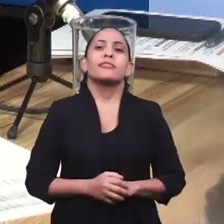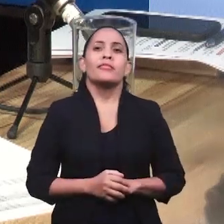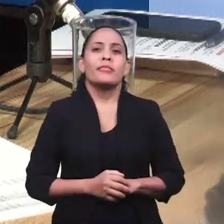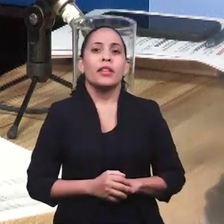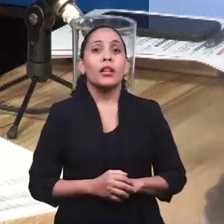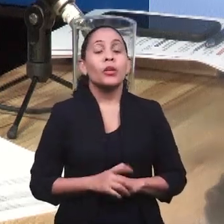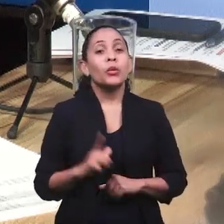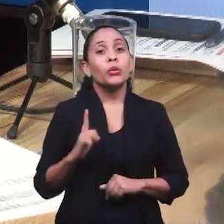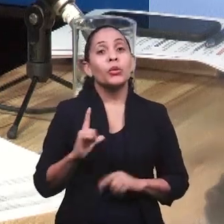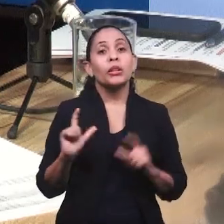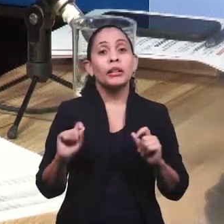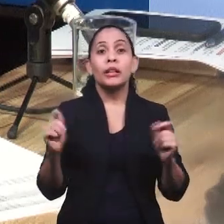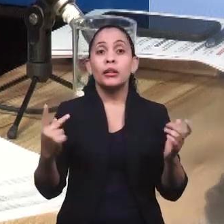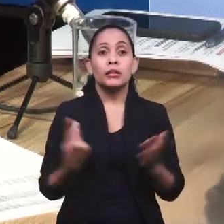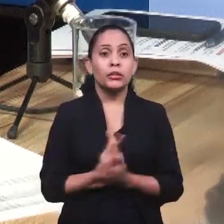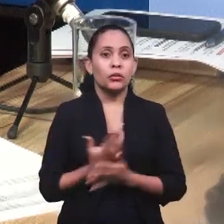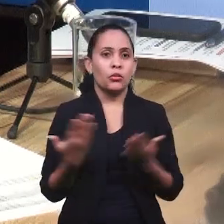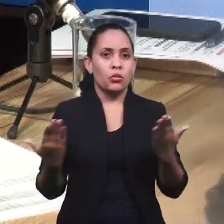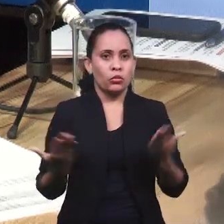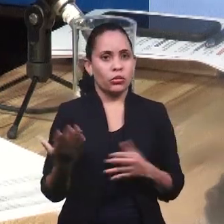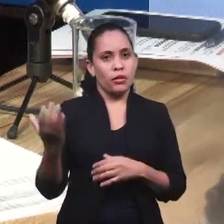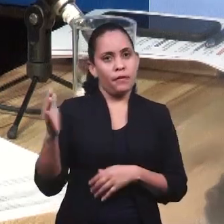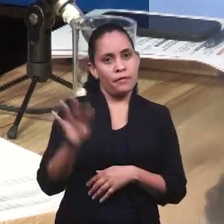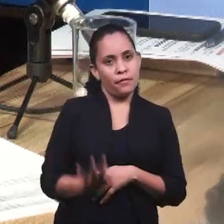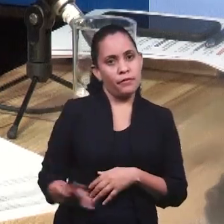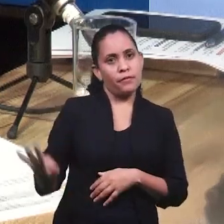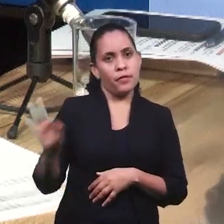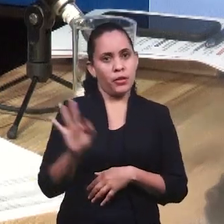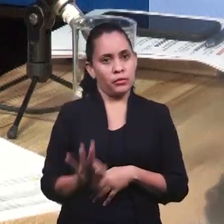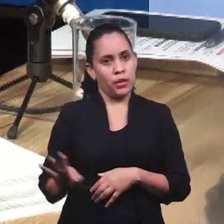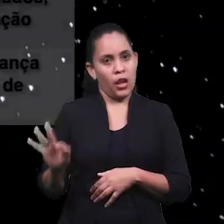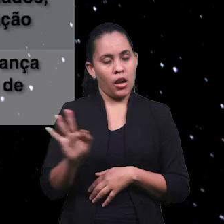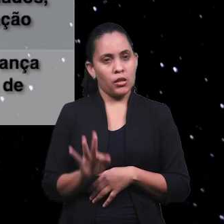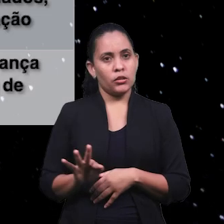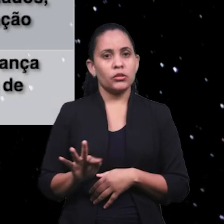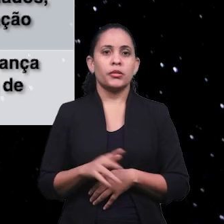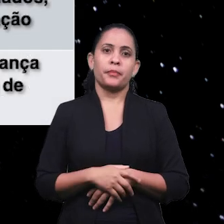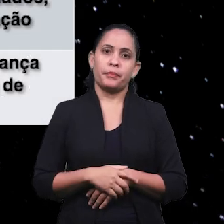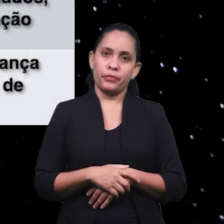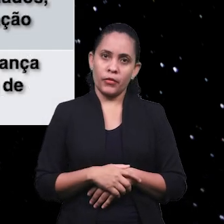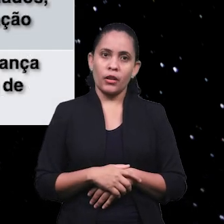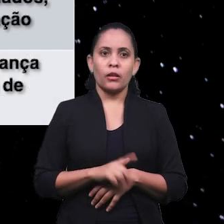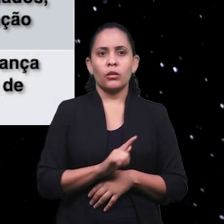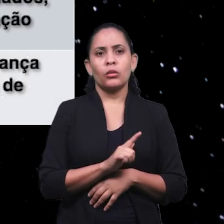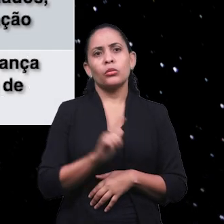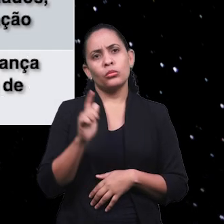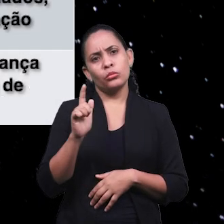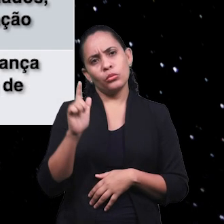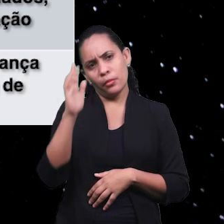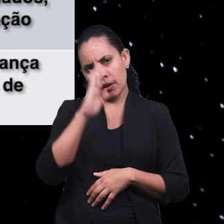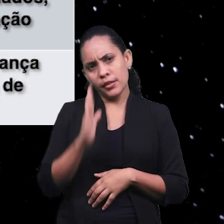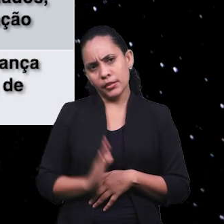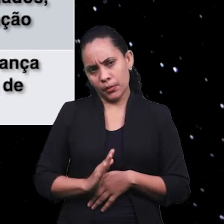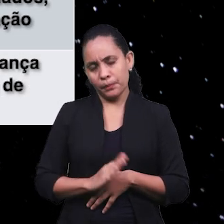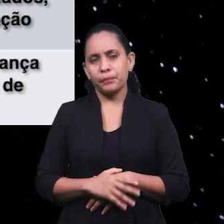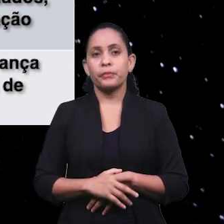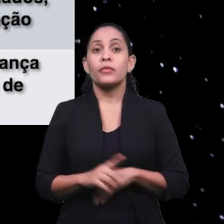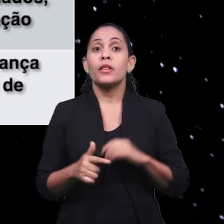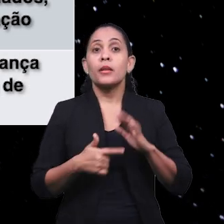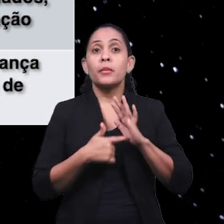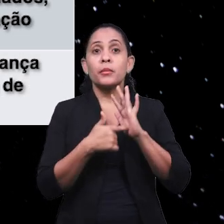do que está sendo hoje oferecido nas faculdades, nas universidades, né, no Brasil ou fora do Brasil, né? E aí